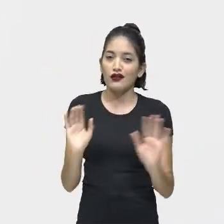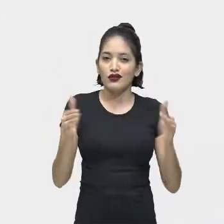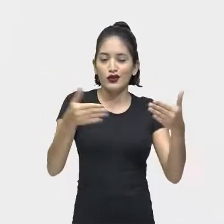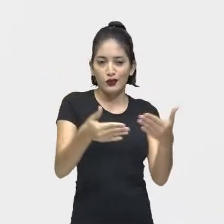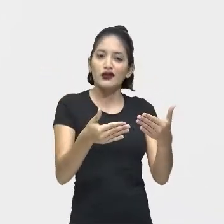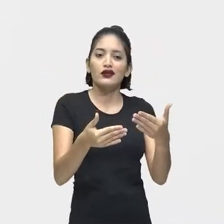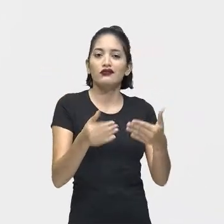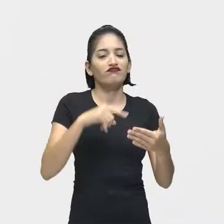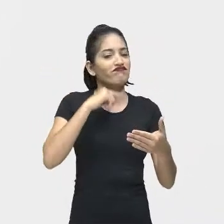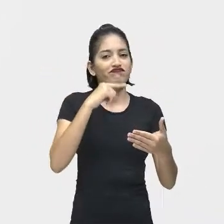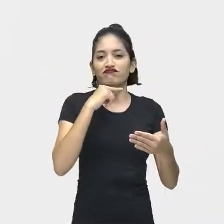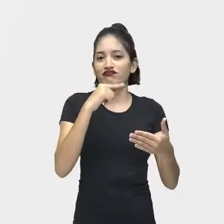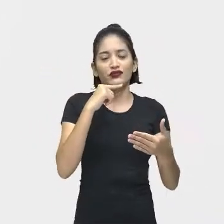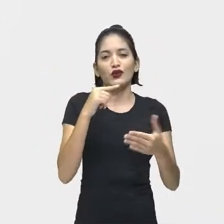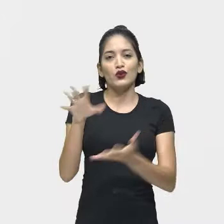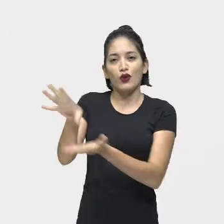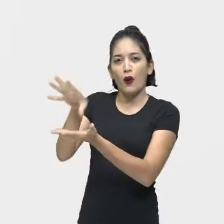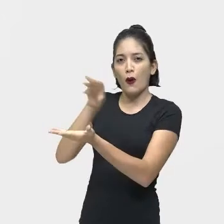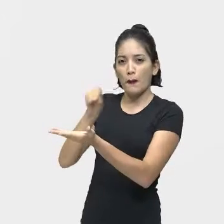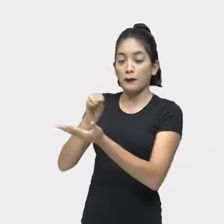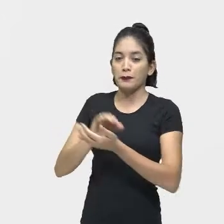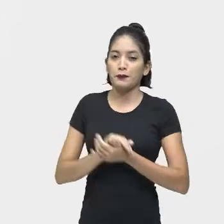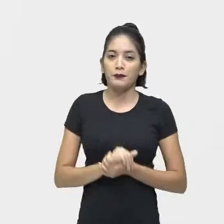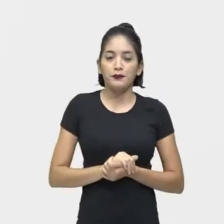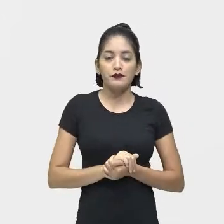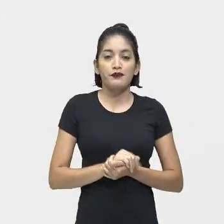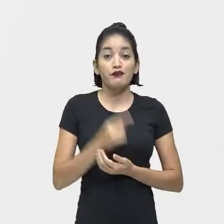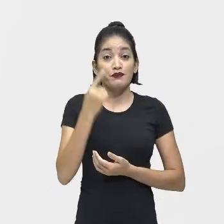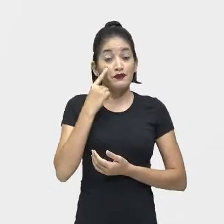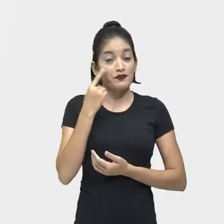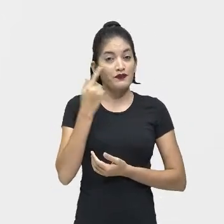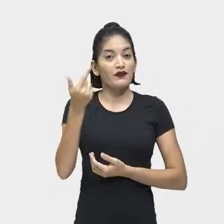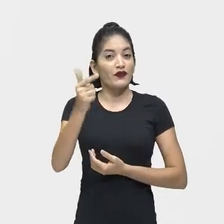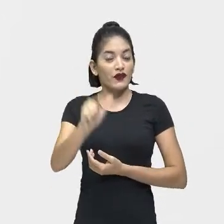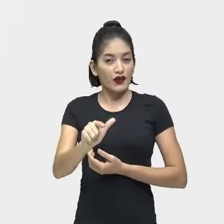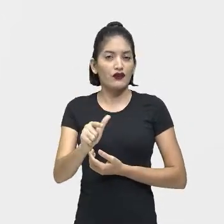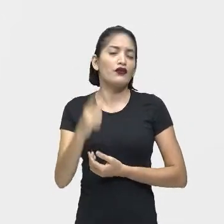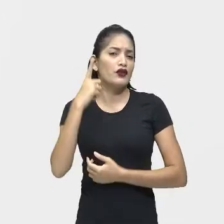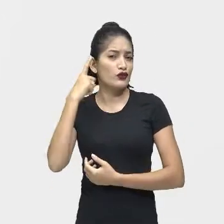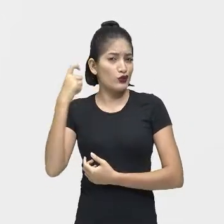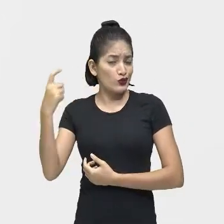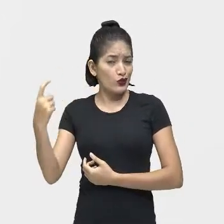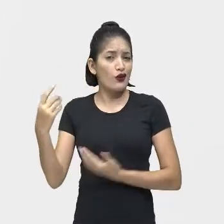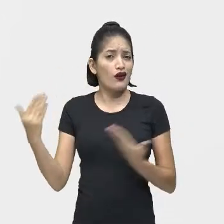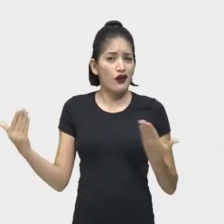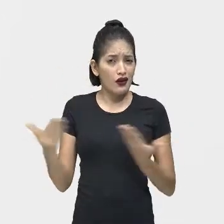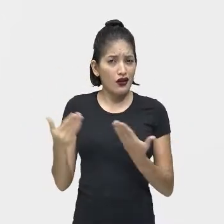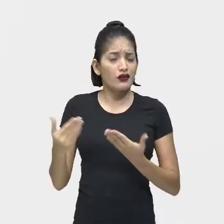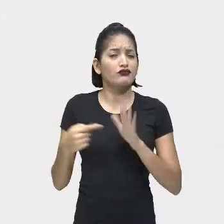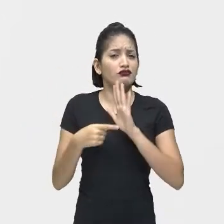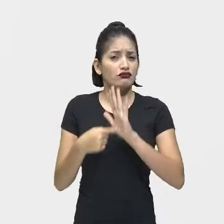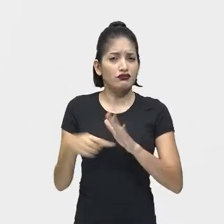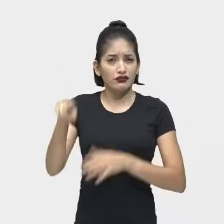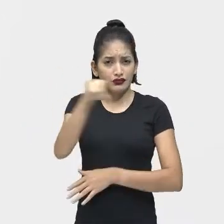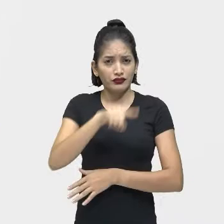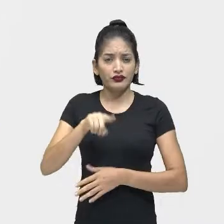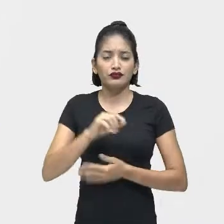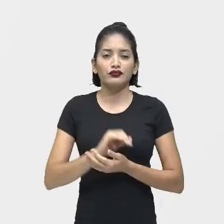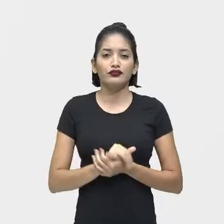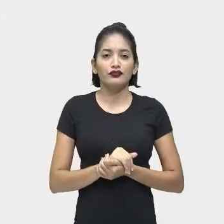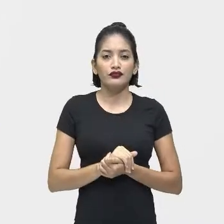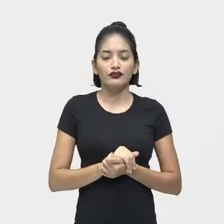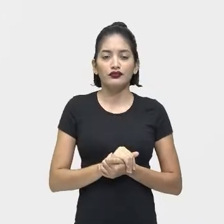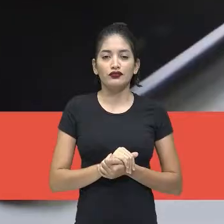não conseguem imitar. Vamos lá trazer um pouquinho desse som para vocês identificarem?